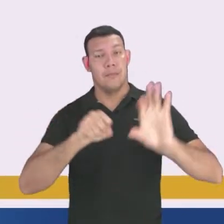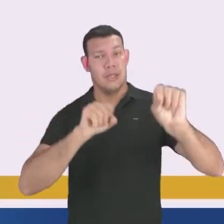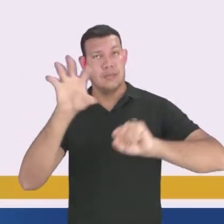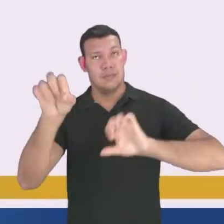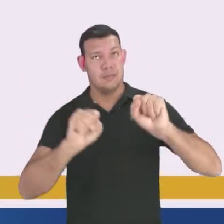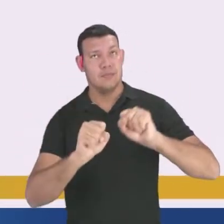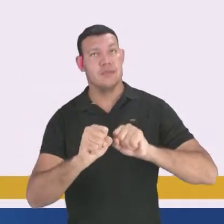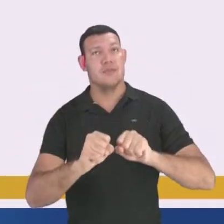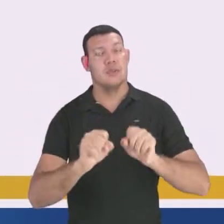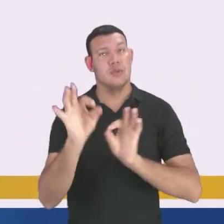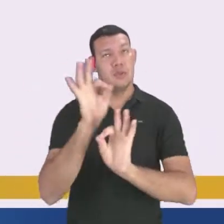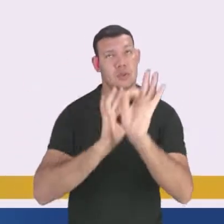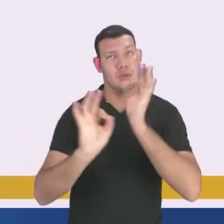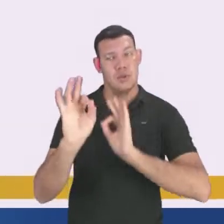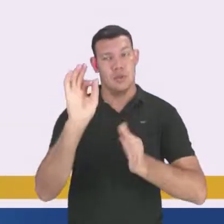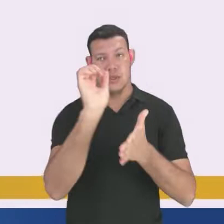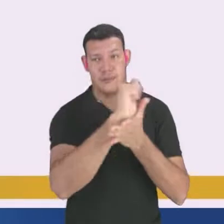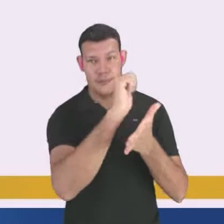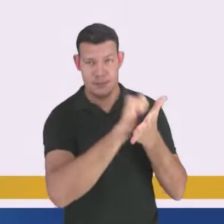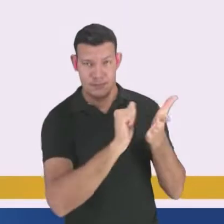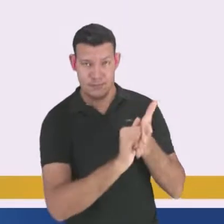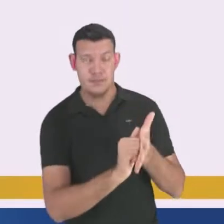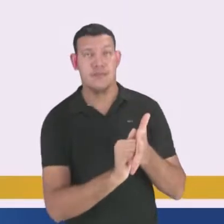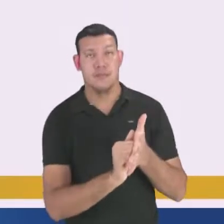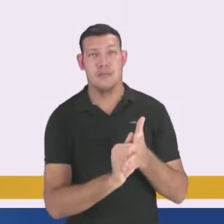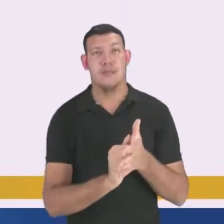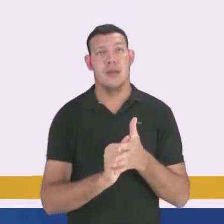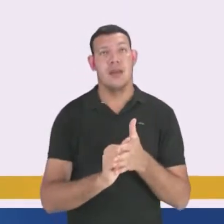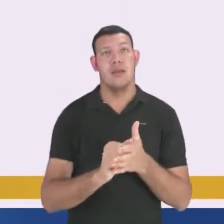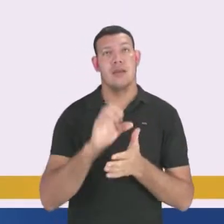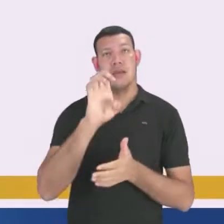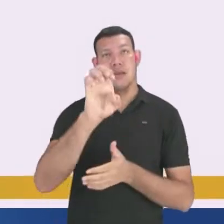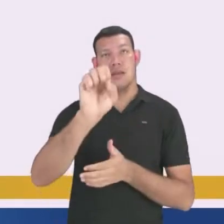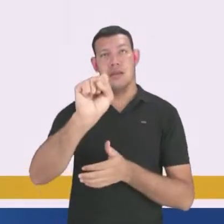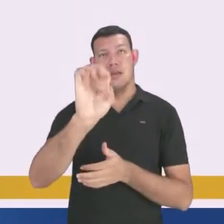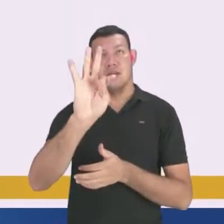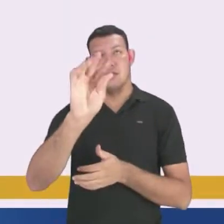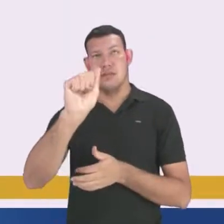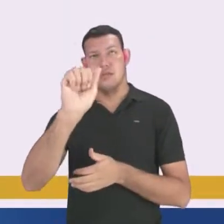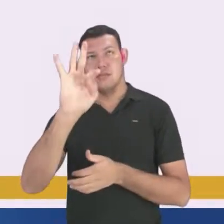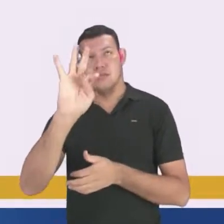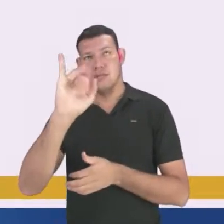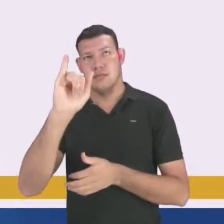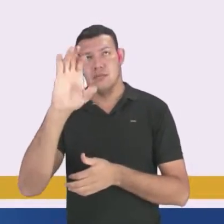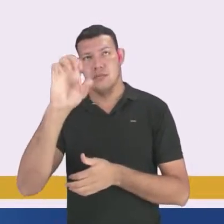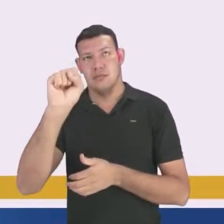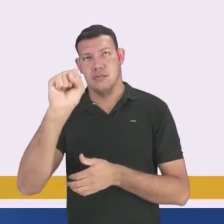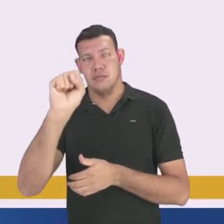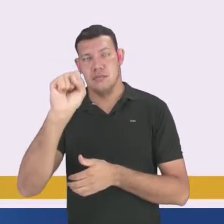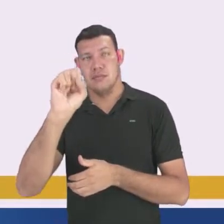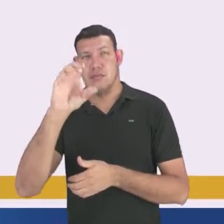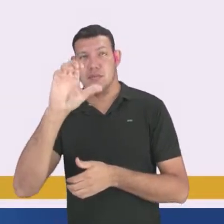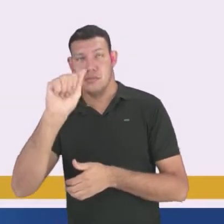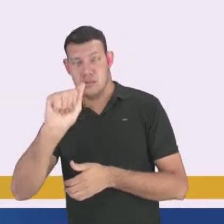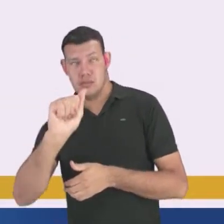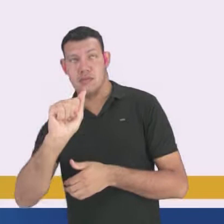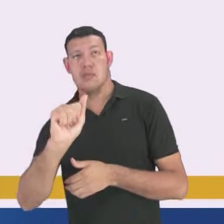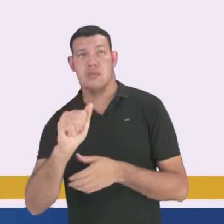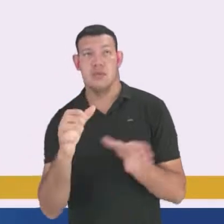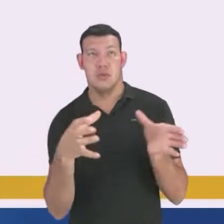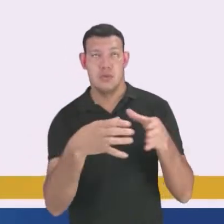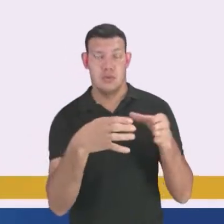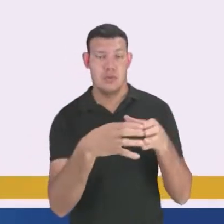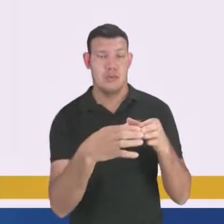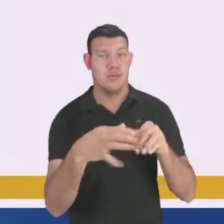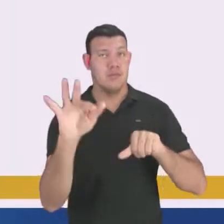dados estatísticos. A estatística é uma ciência que faz parte, da nossa vida diretamente. Então pode-se pensar na estatística como um conjunto